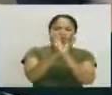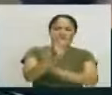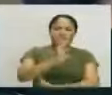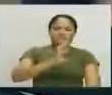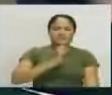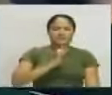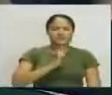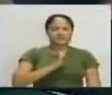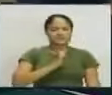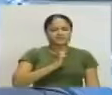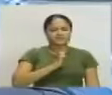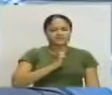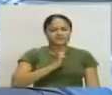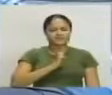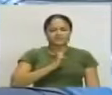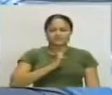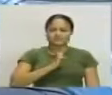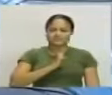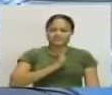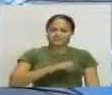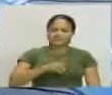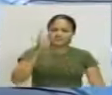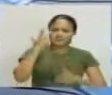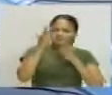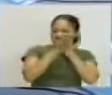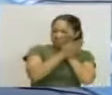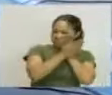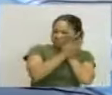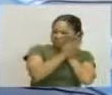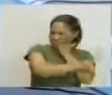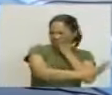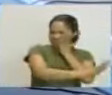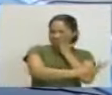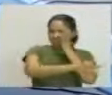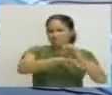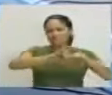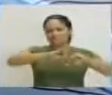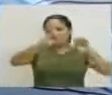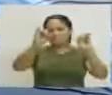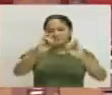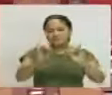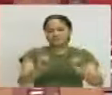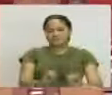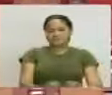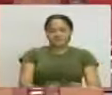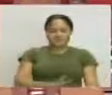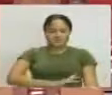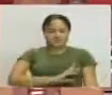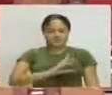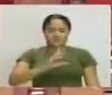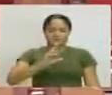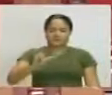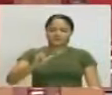para retirar as figuras religiosas das repartições públicas.